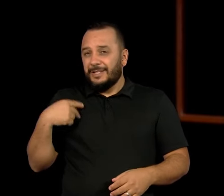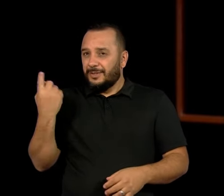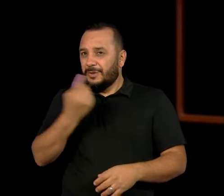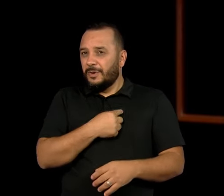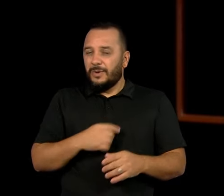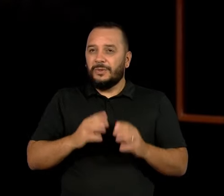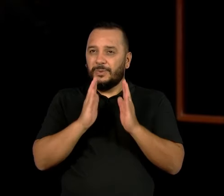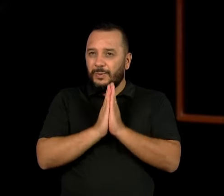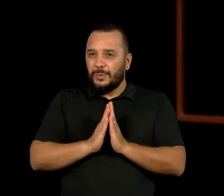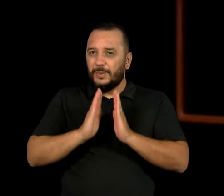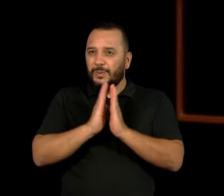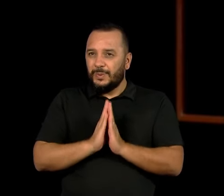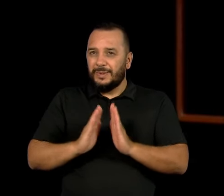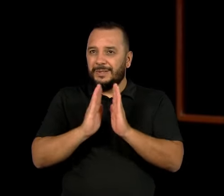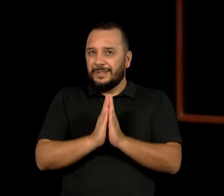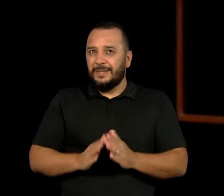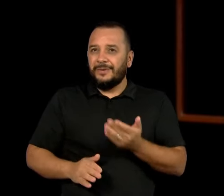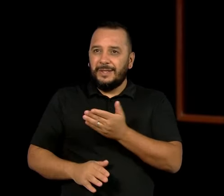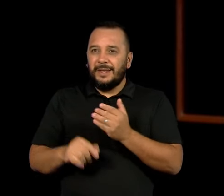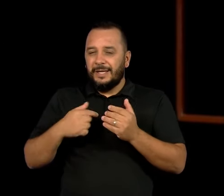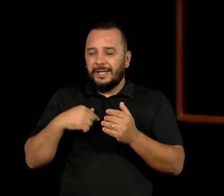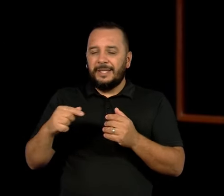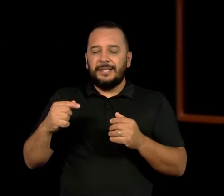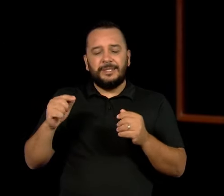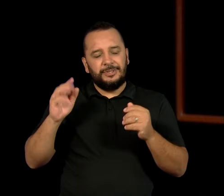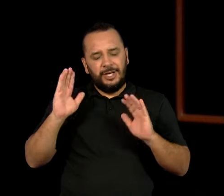ele ficava na coxia, mentalizando